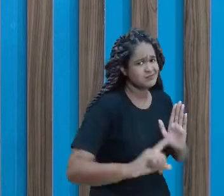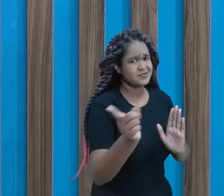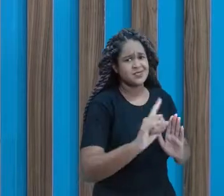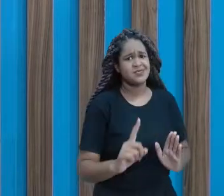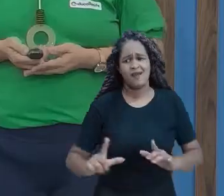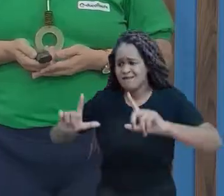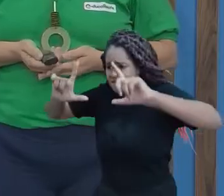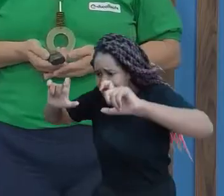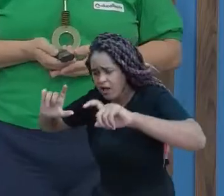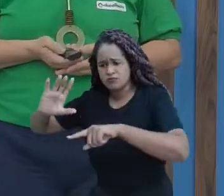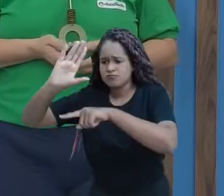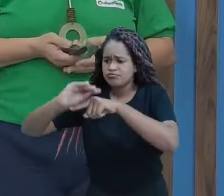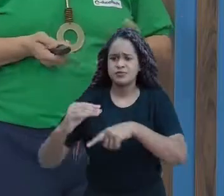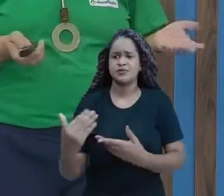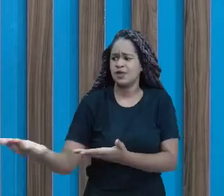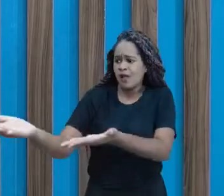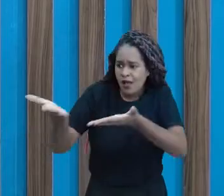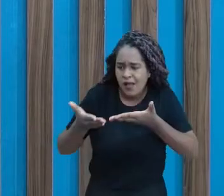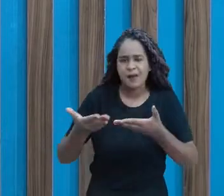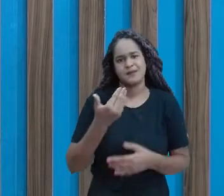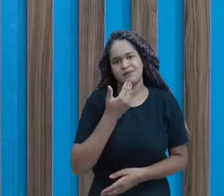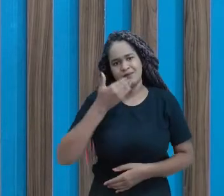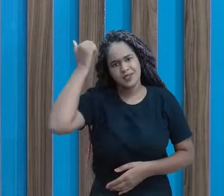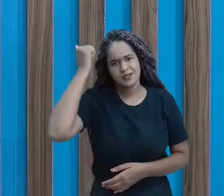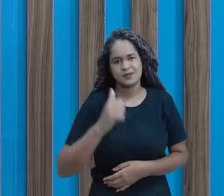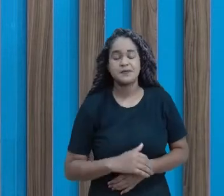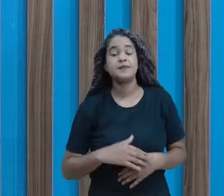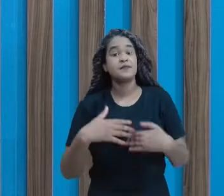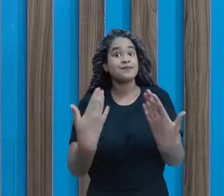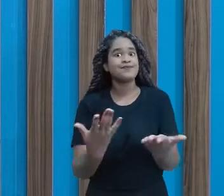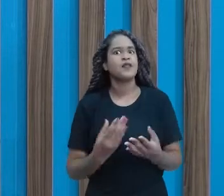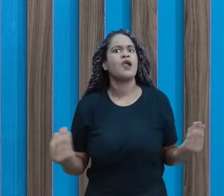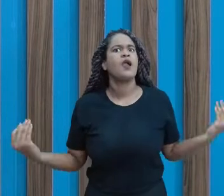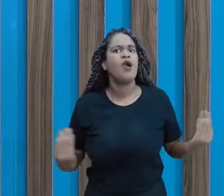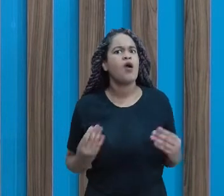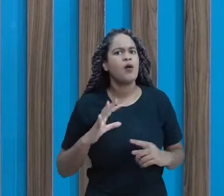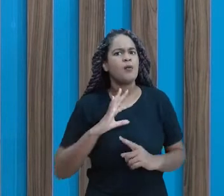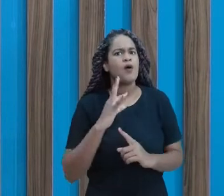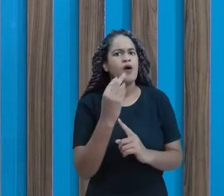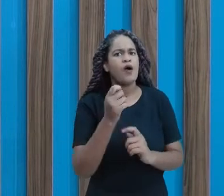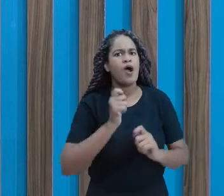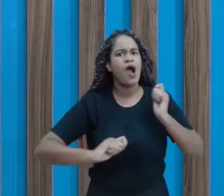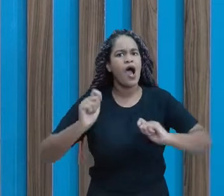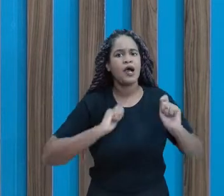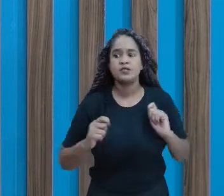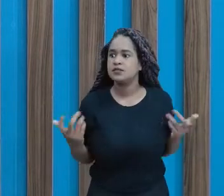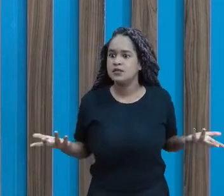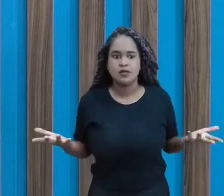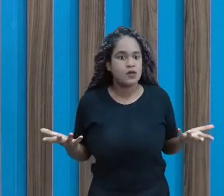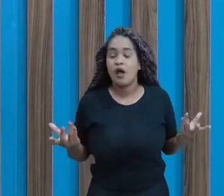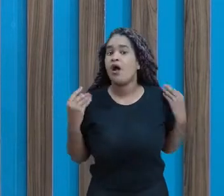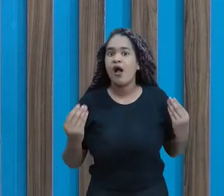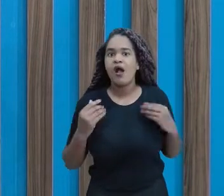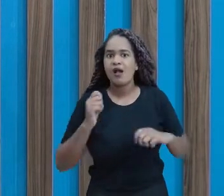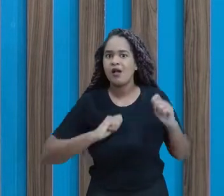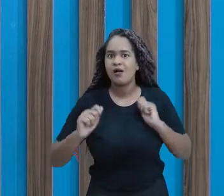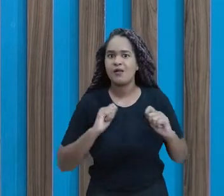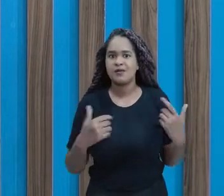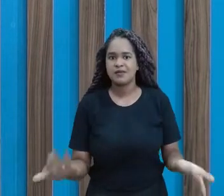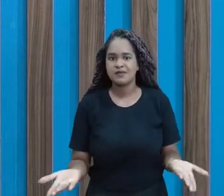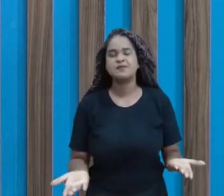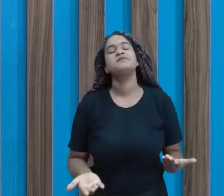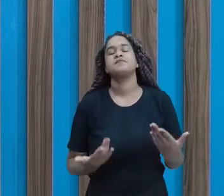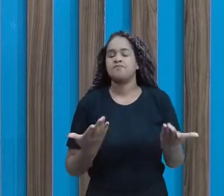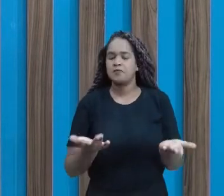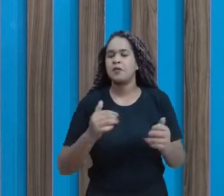meu, eu vou chamar um fotógrafo, né? E aí como é que os artistas vão reagir a isso, né? Me parece assim, essas mudanças elas estão ligadas muito